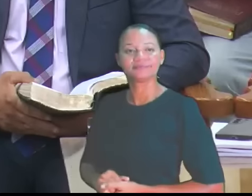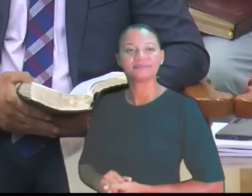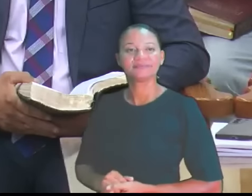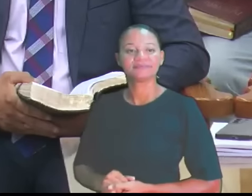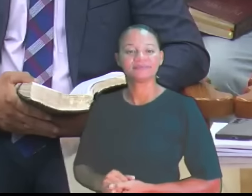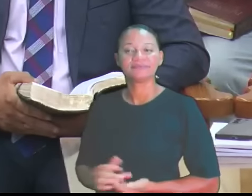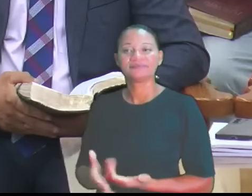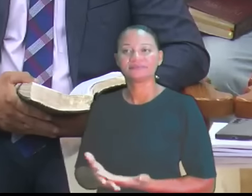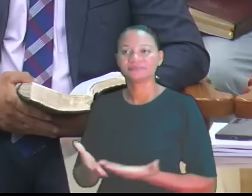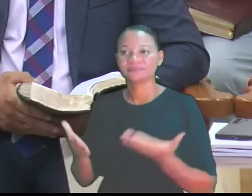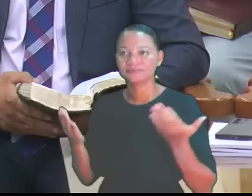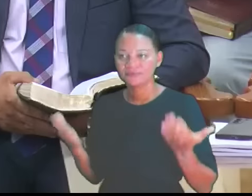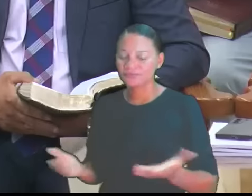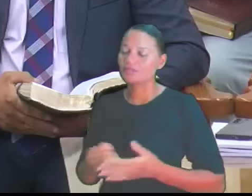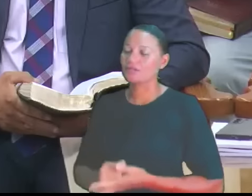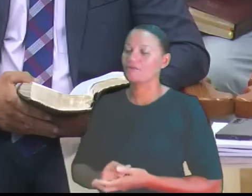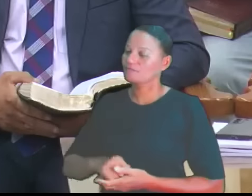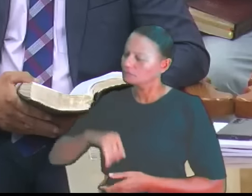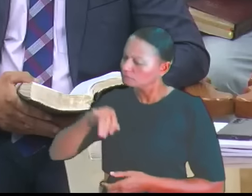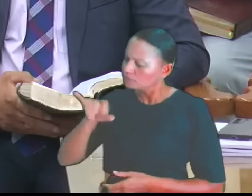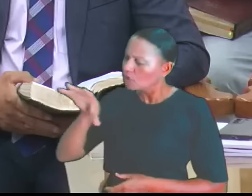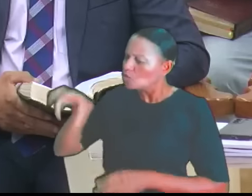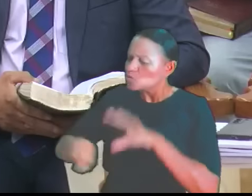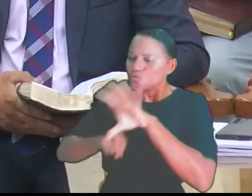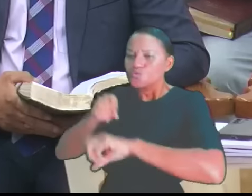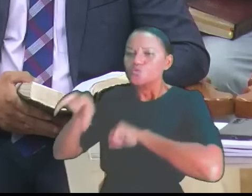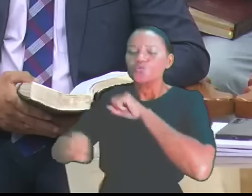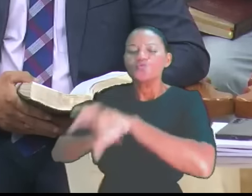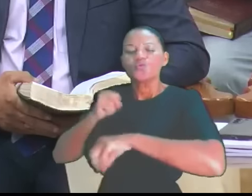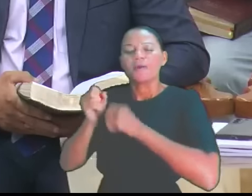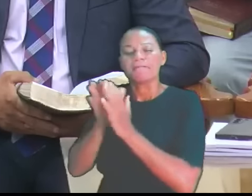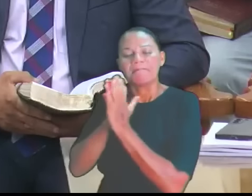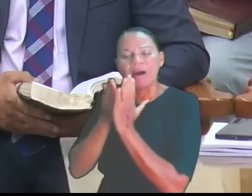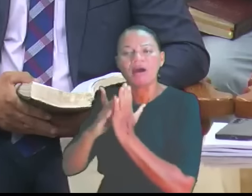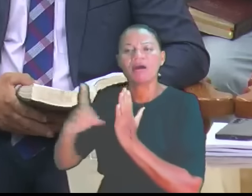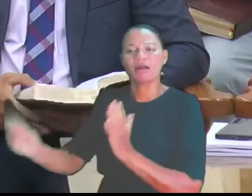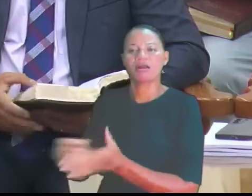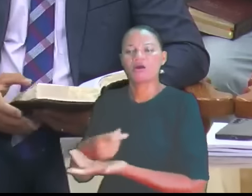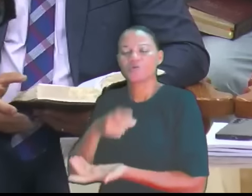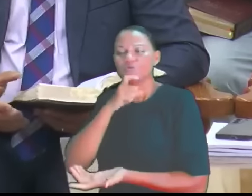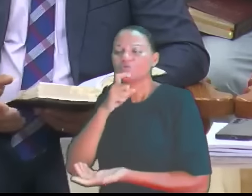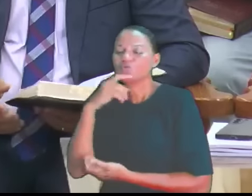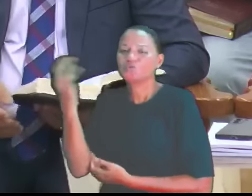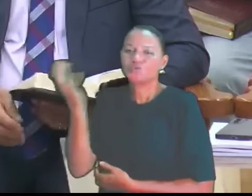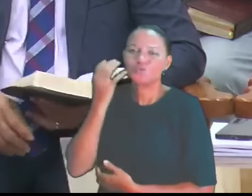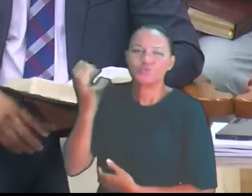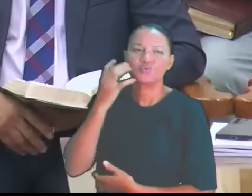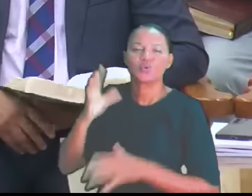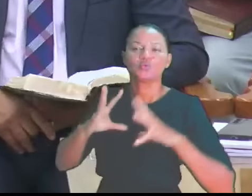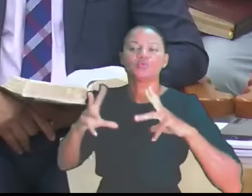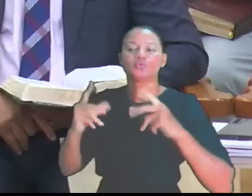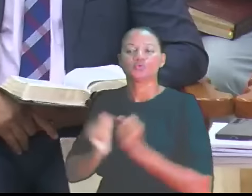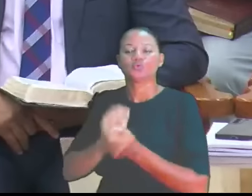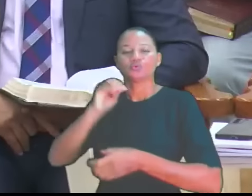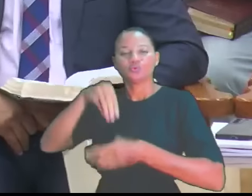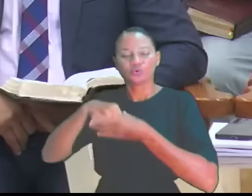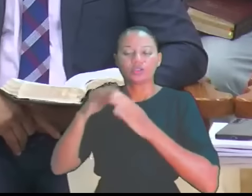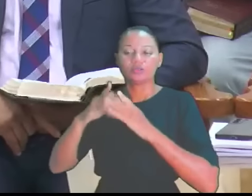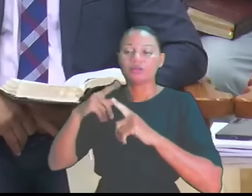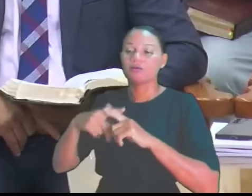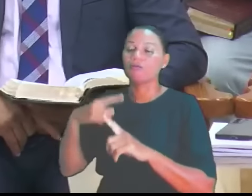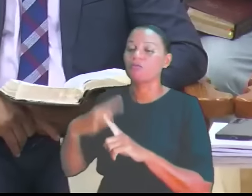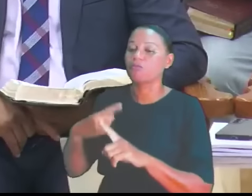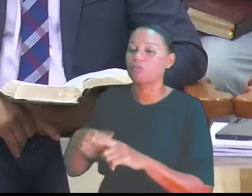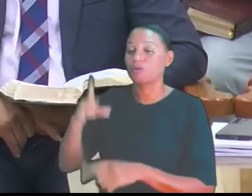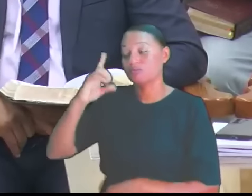Você desfruta da palavra, desfruta do ar-condicionado do tempo, desses bancos, desfruta de tudo isso aqui. Por quê? Porque Deus é